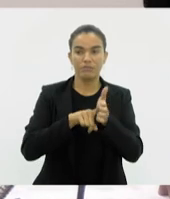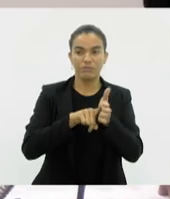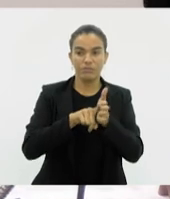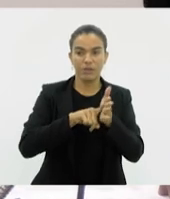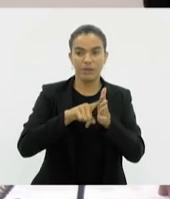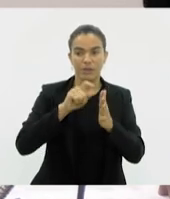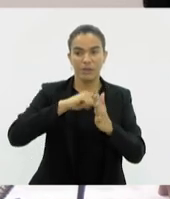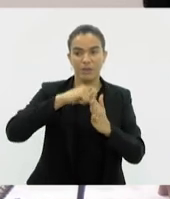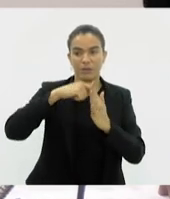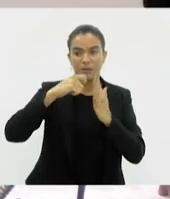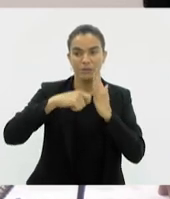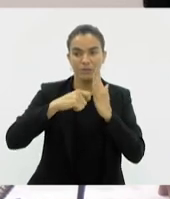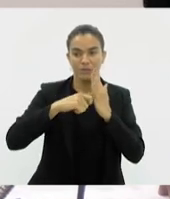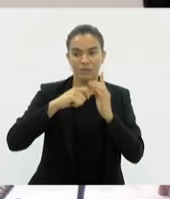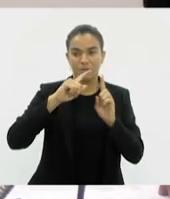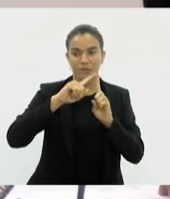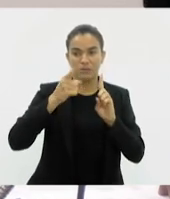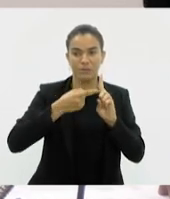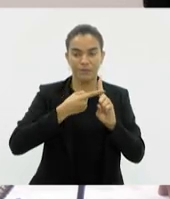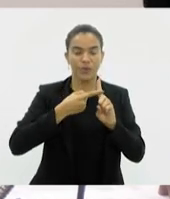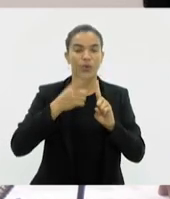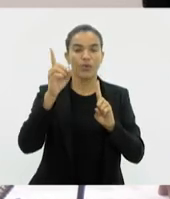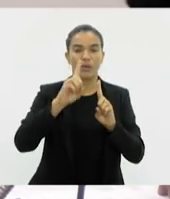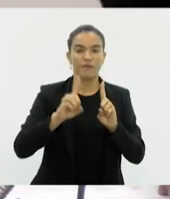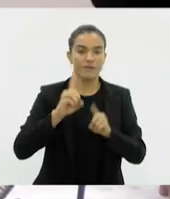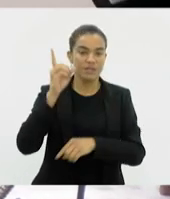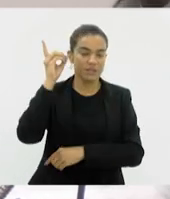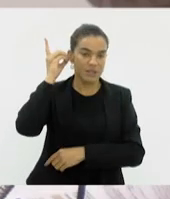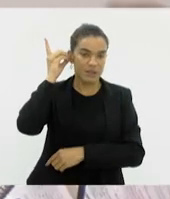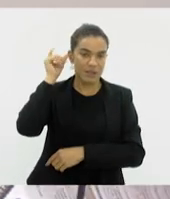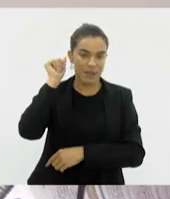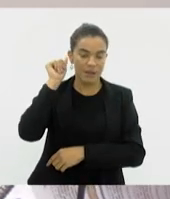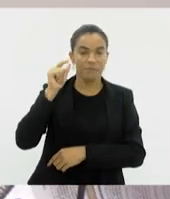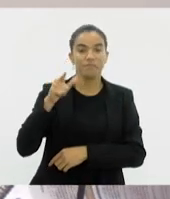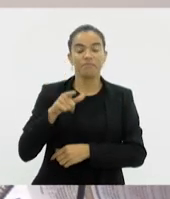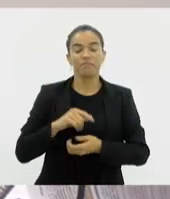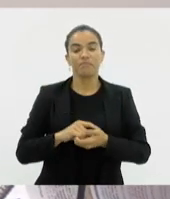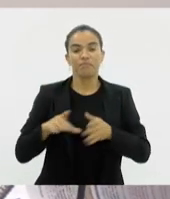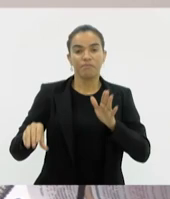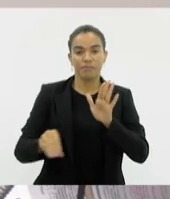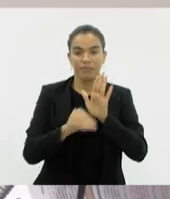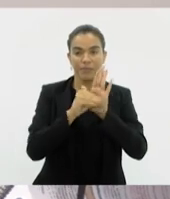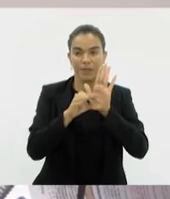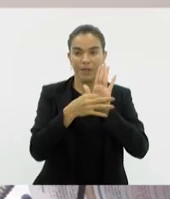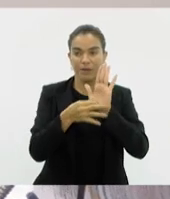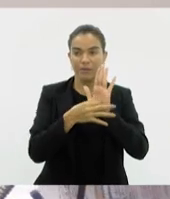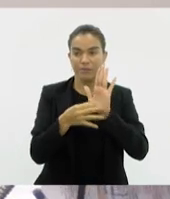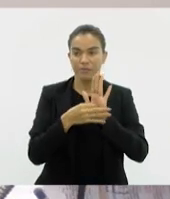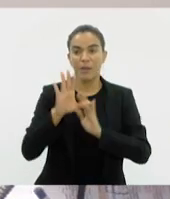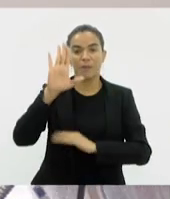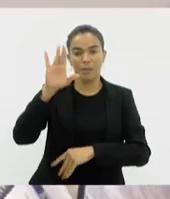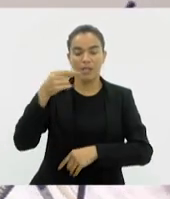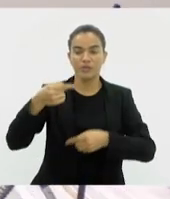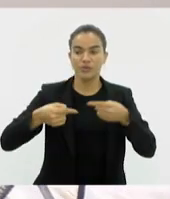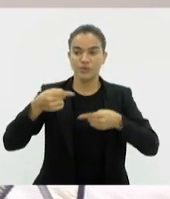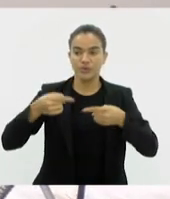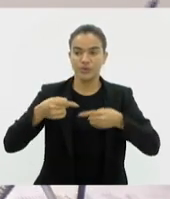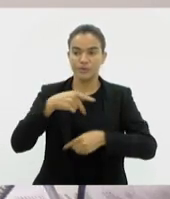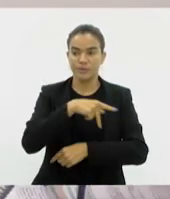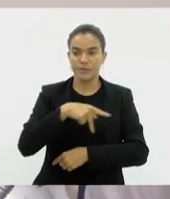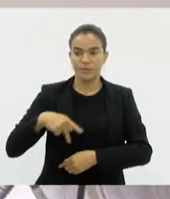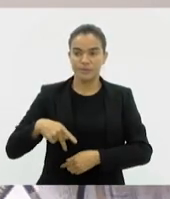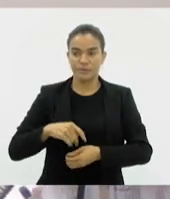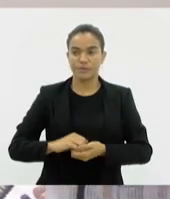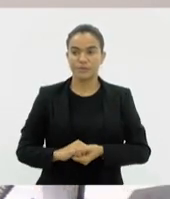de parto da gestante com deficiência auditiva. Parecer favorável à emenda. Em discussão. Para discutir, presidente. Para